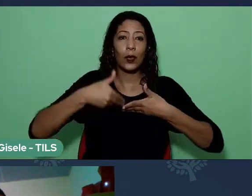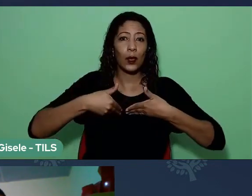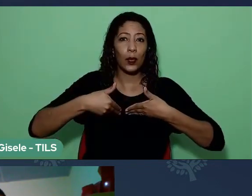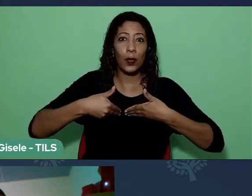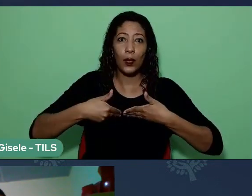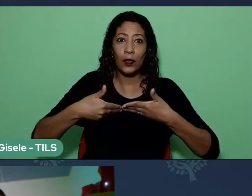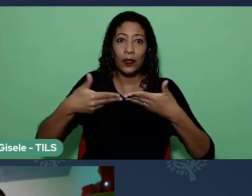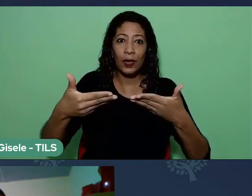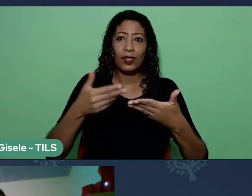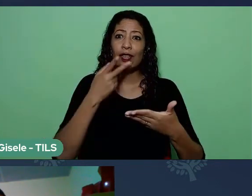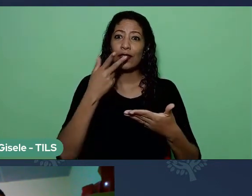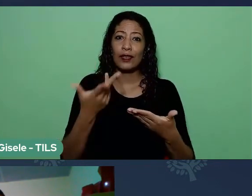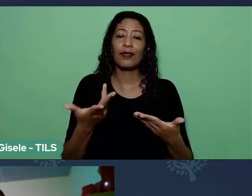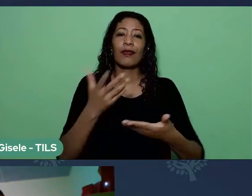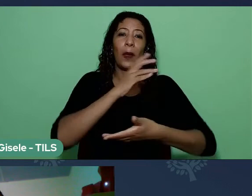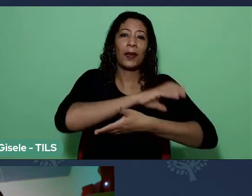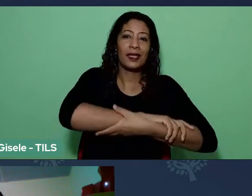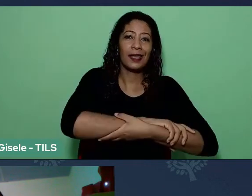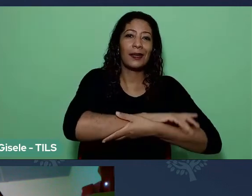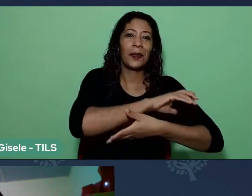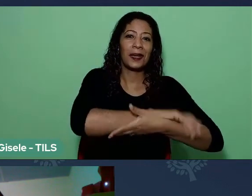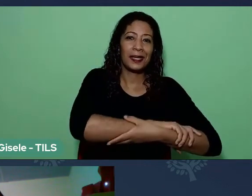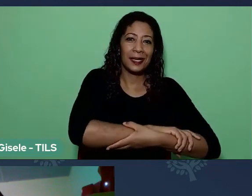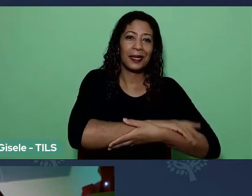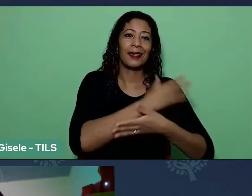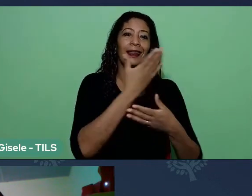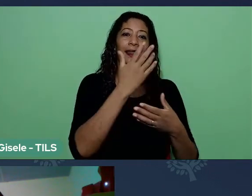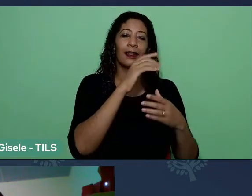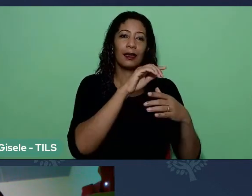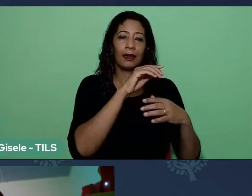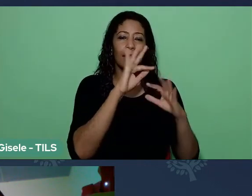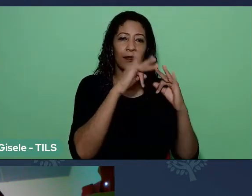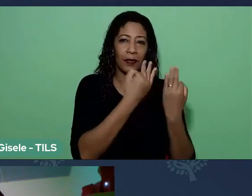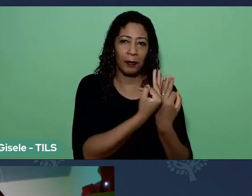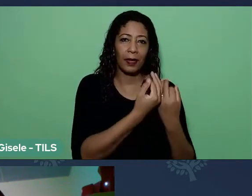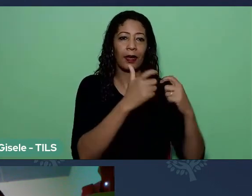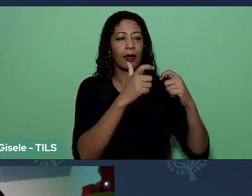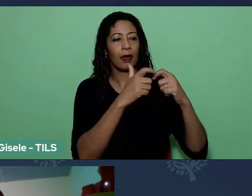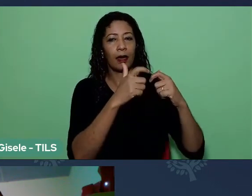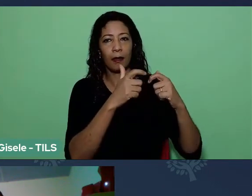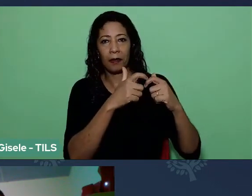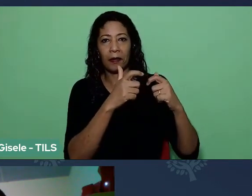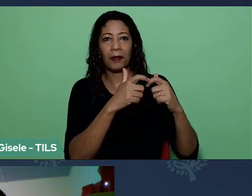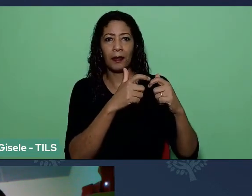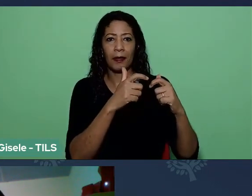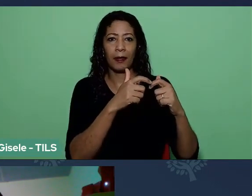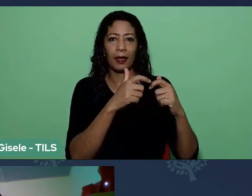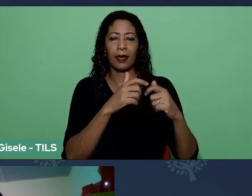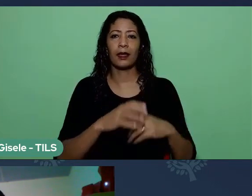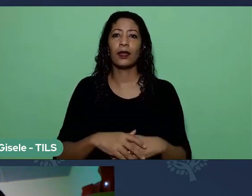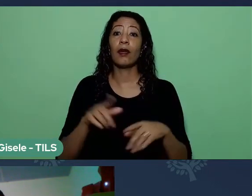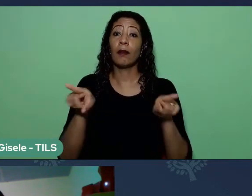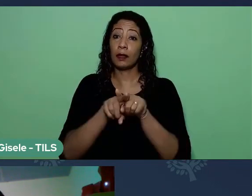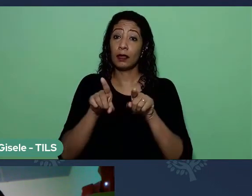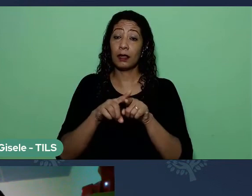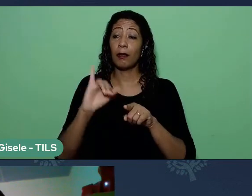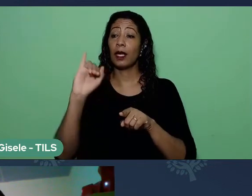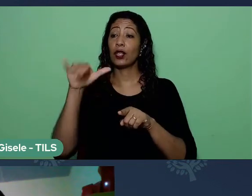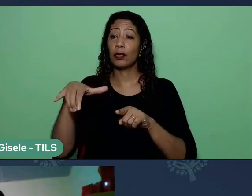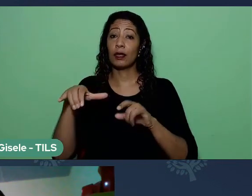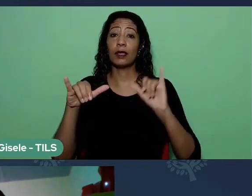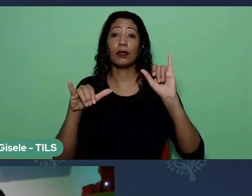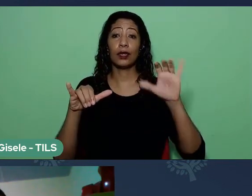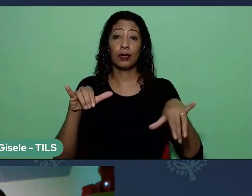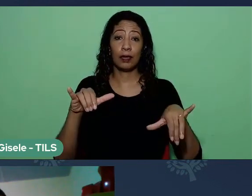falamos tanto de parceria da família com o médico e fisioterapeuta, né? Mas essa parceria interinstitucional, isso